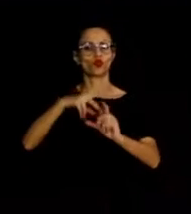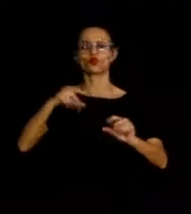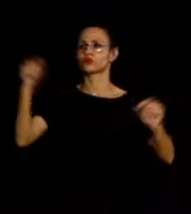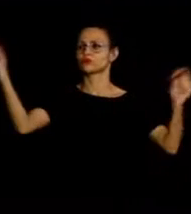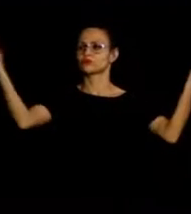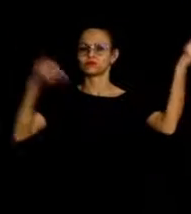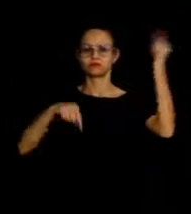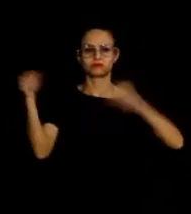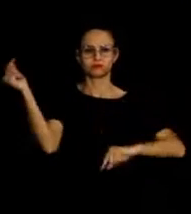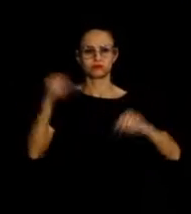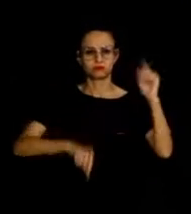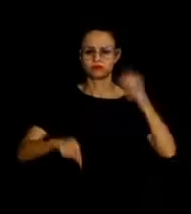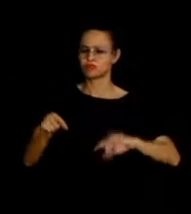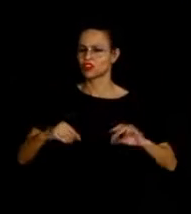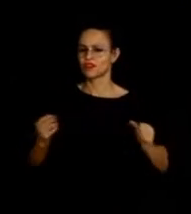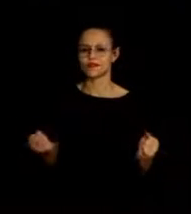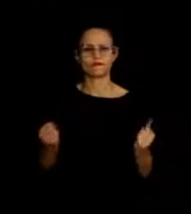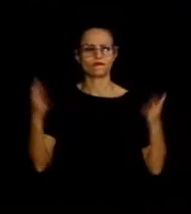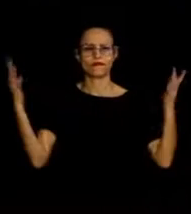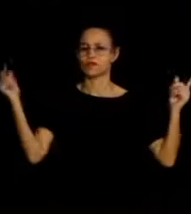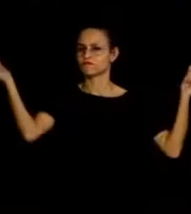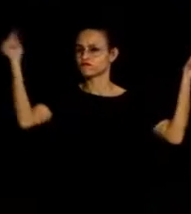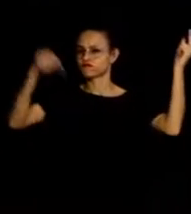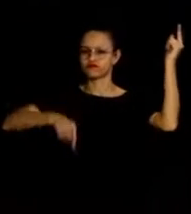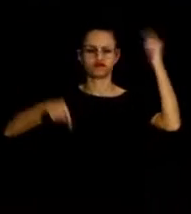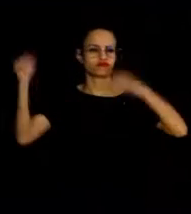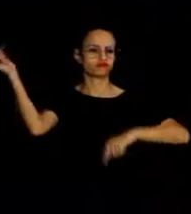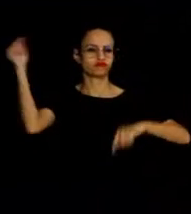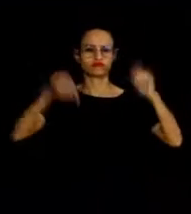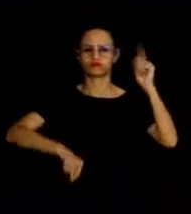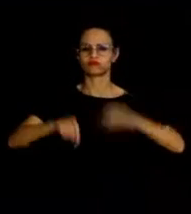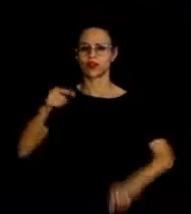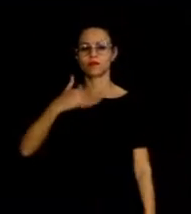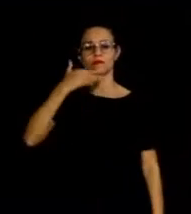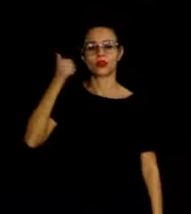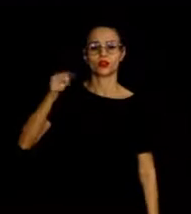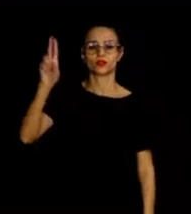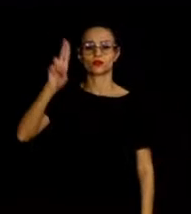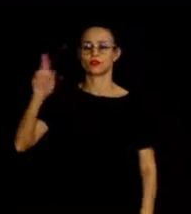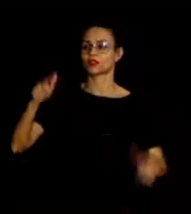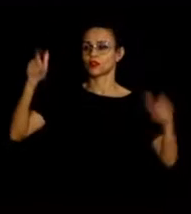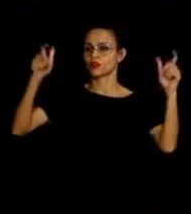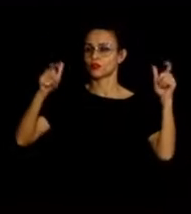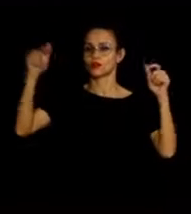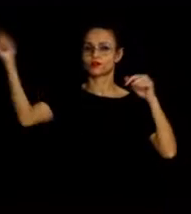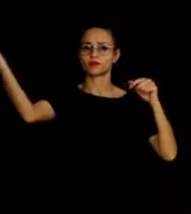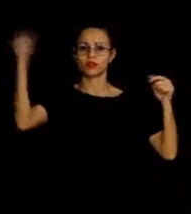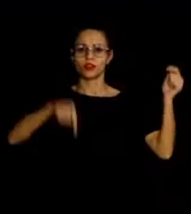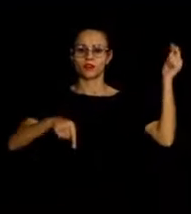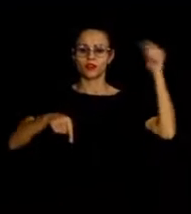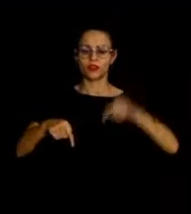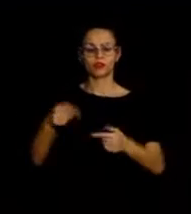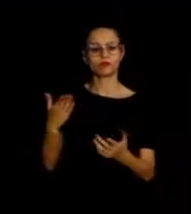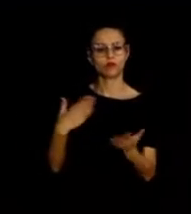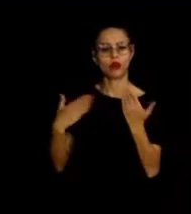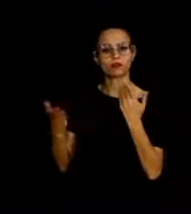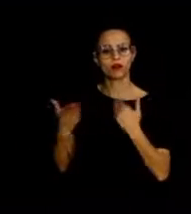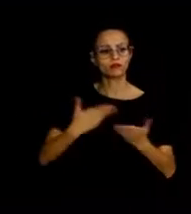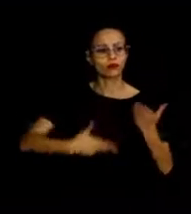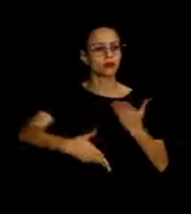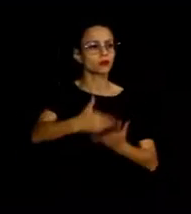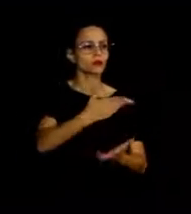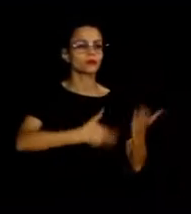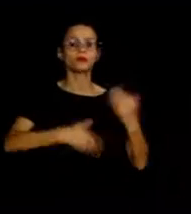inteiro vem gente de raiva de vem gente de eu e de todos os melhores lugares para dividir conosco